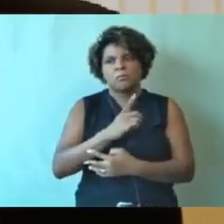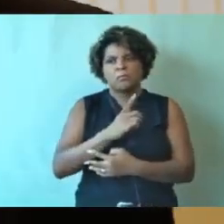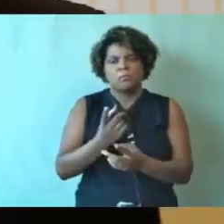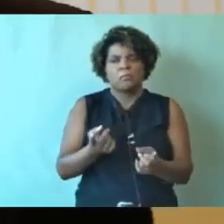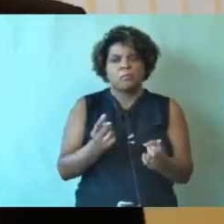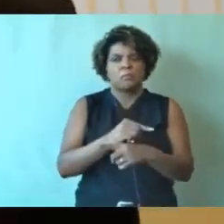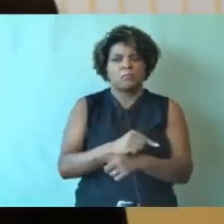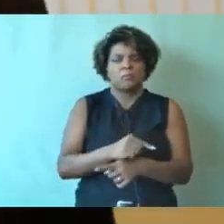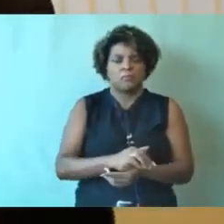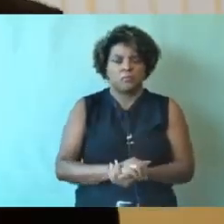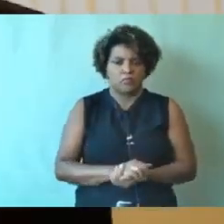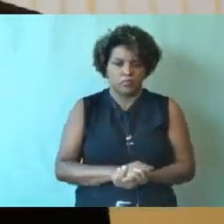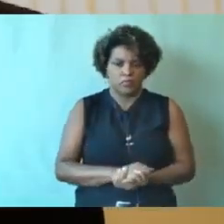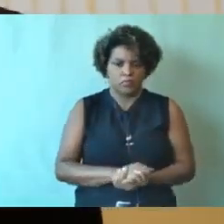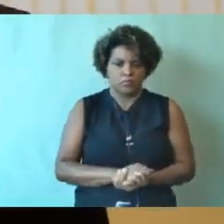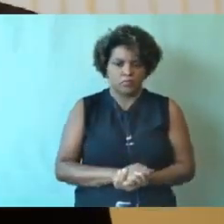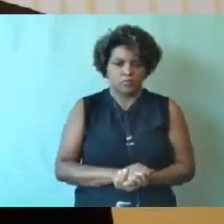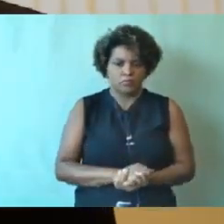Vereador,